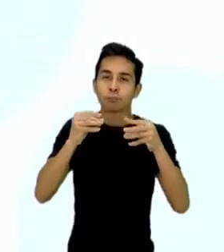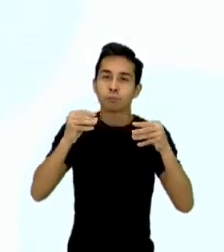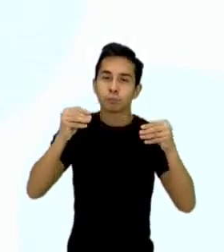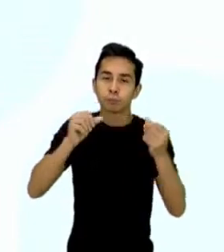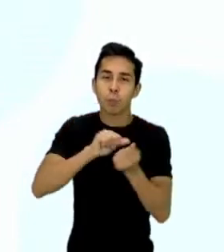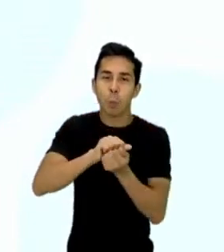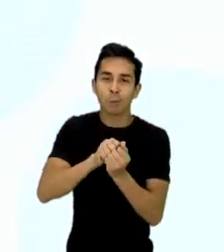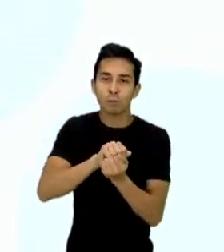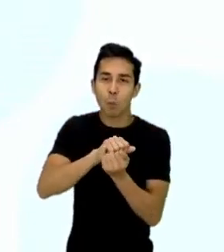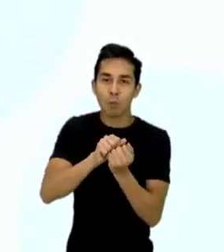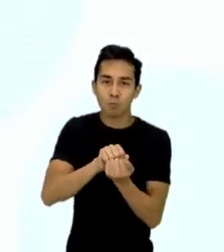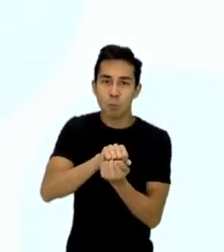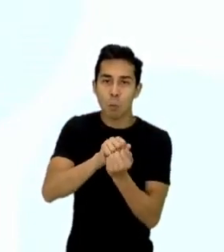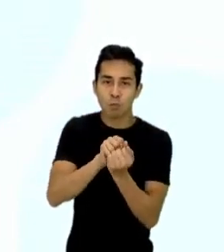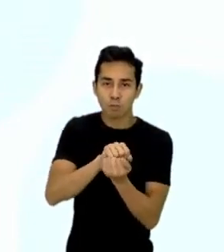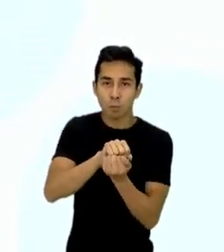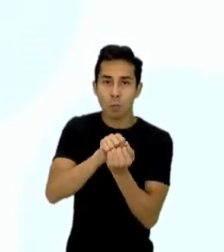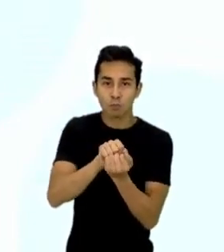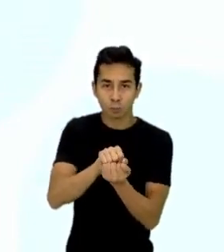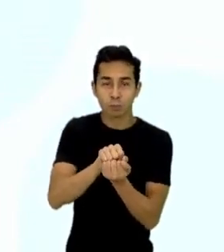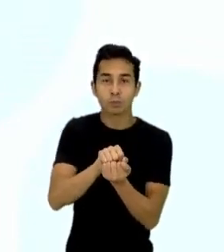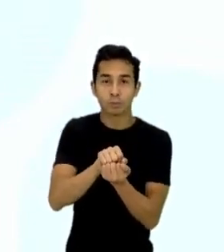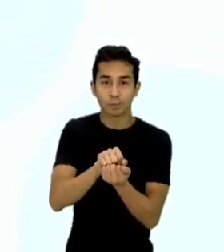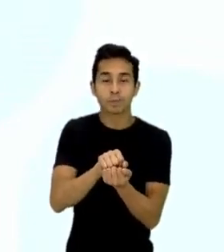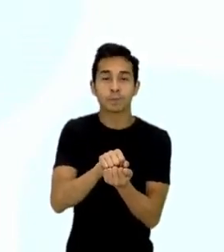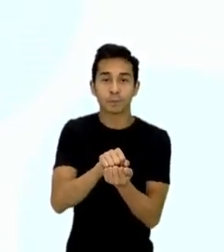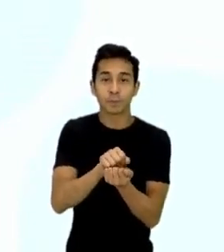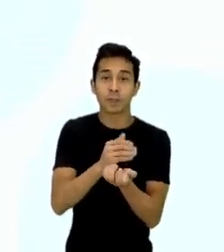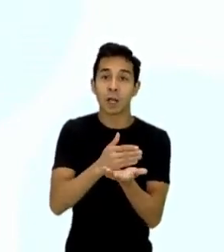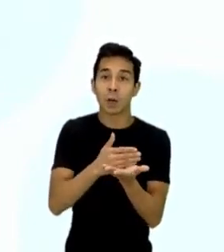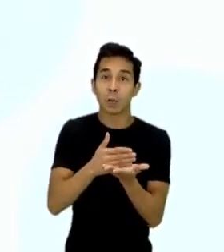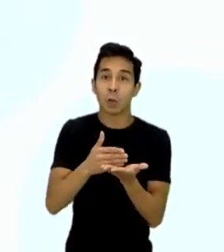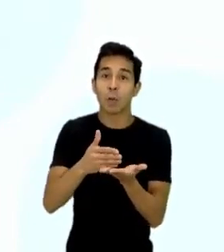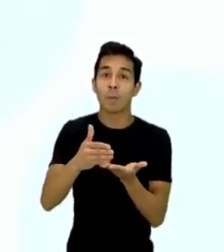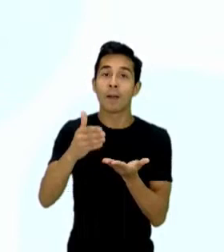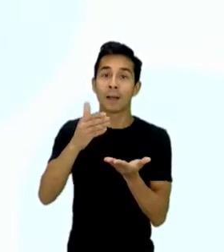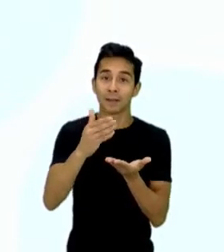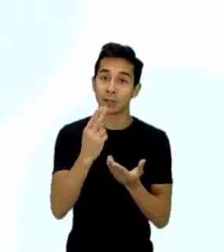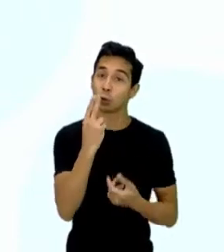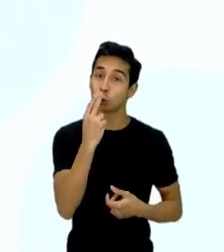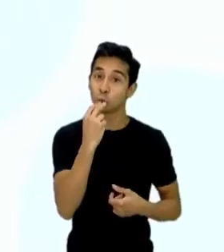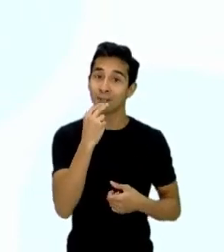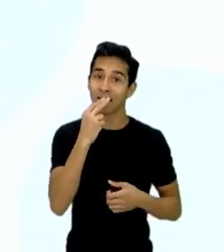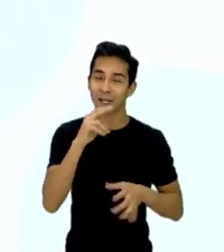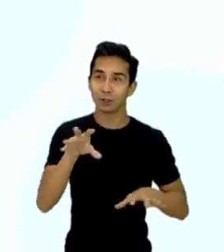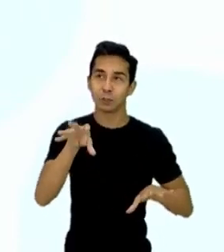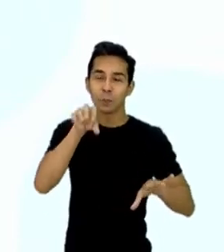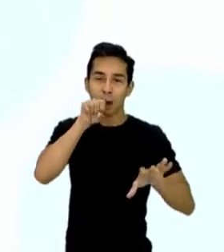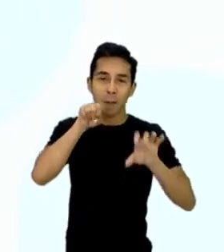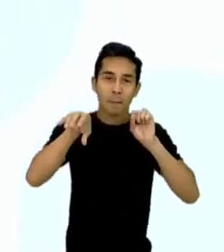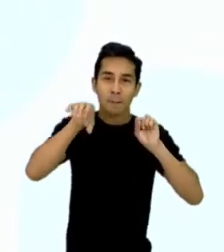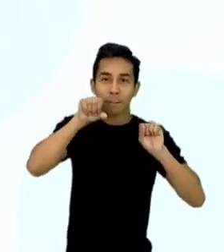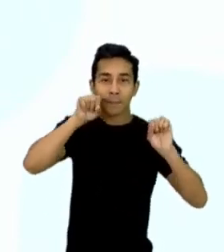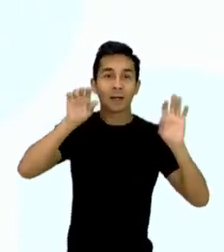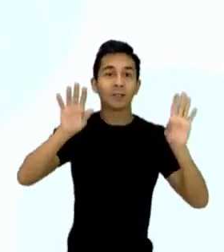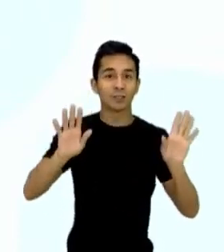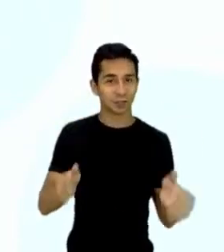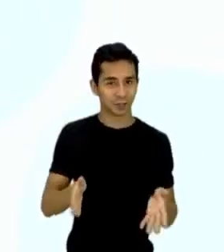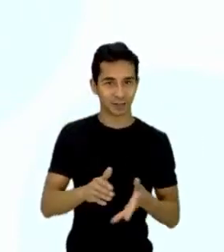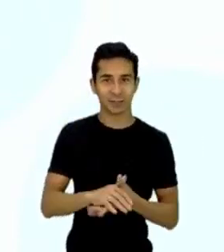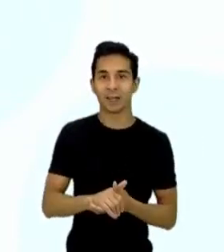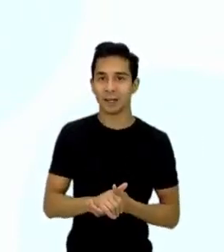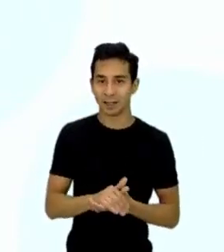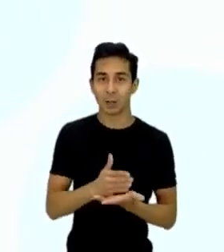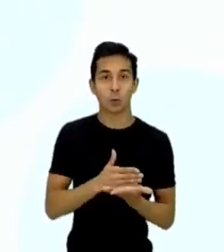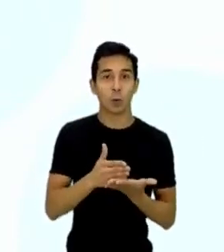já começa o processo, né, de absorção de algumas questões já na boca, né, e a digestão também já